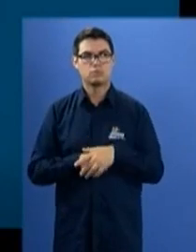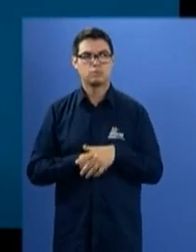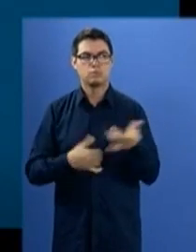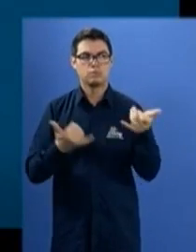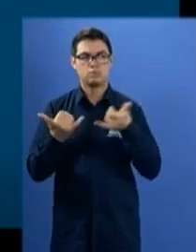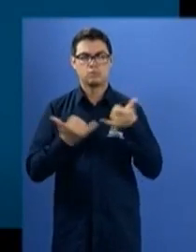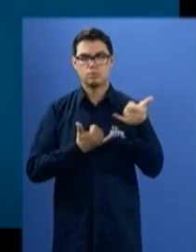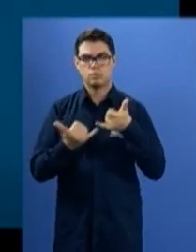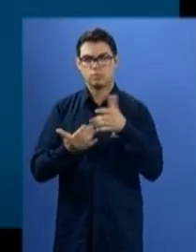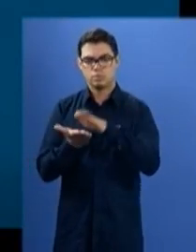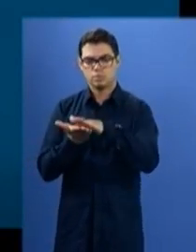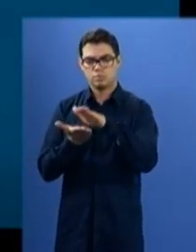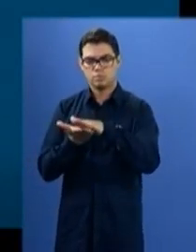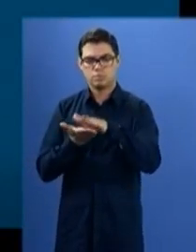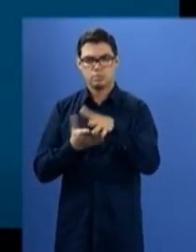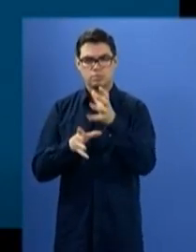fornecer